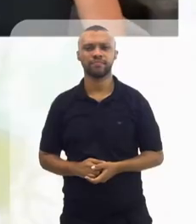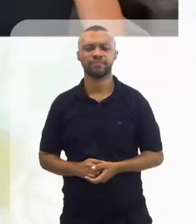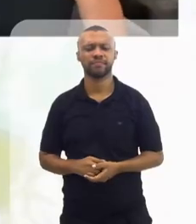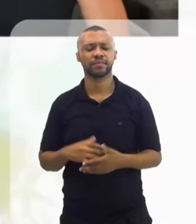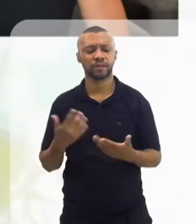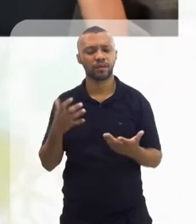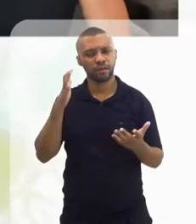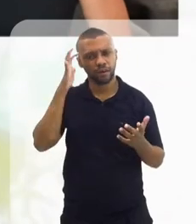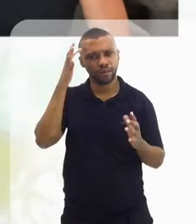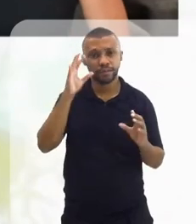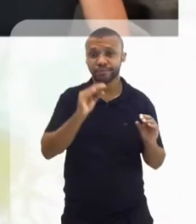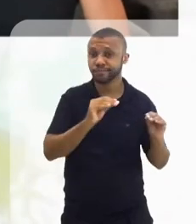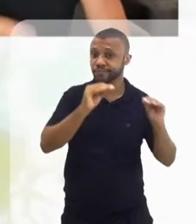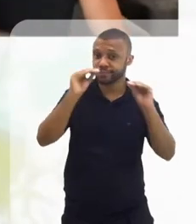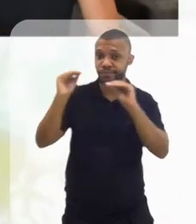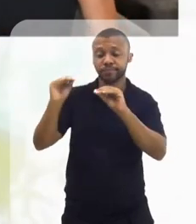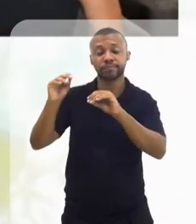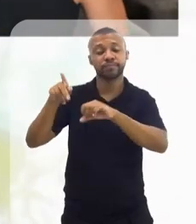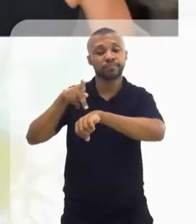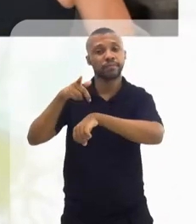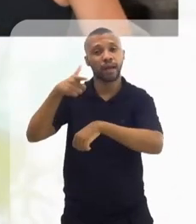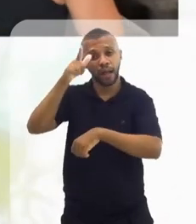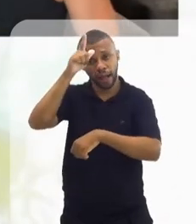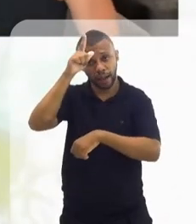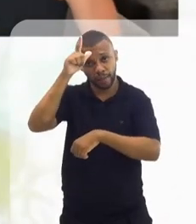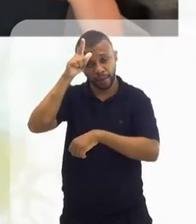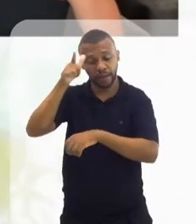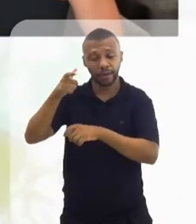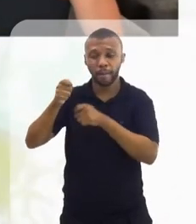né? Eu fui para a Alemanha fazer um